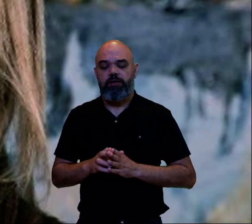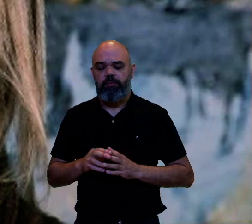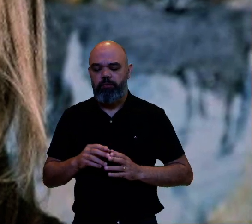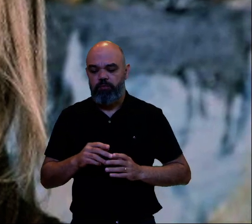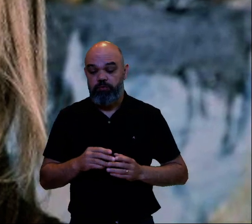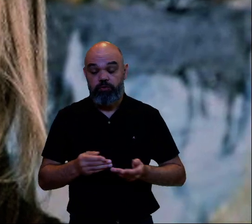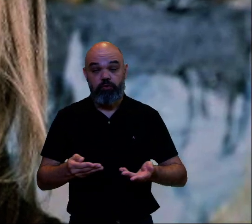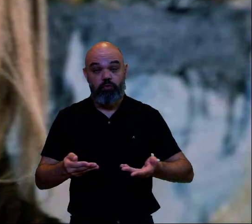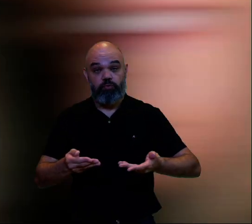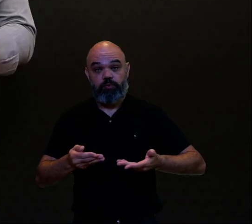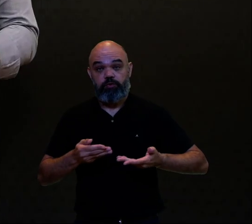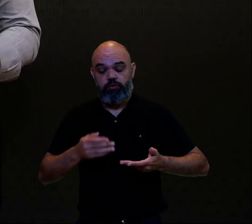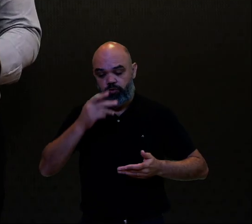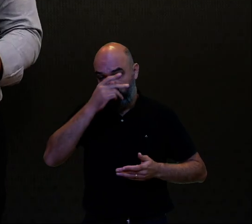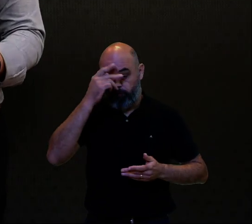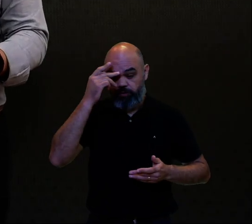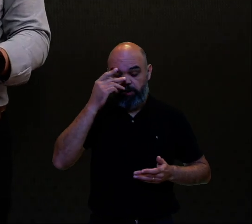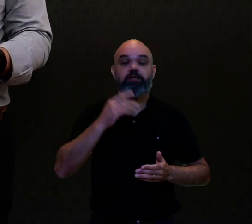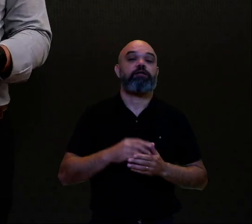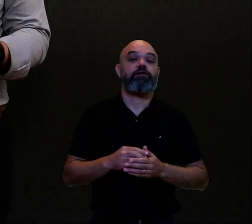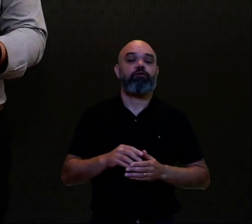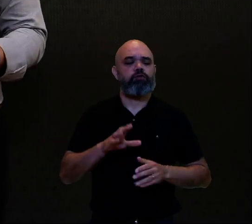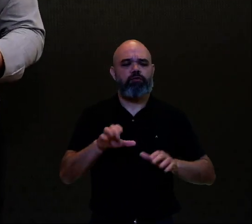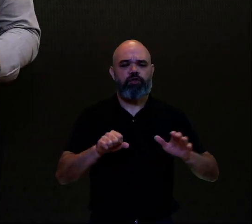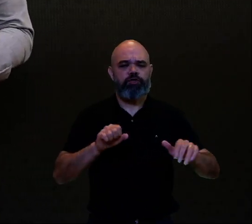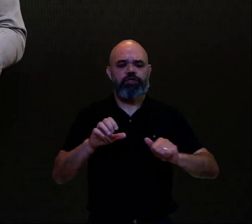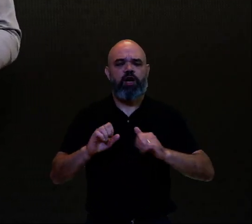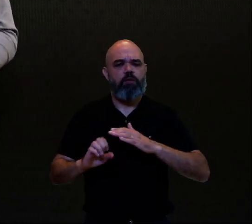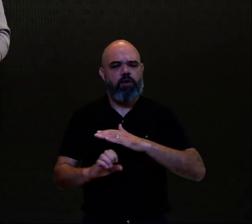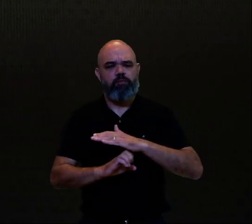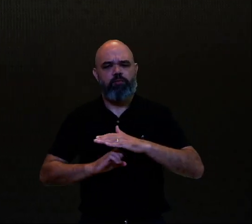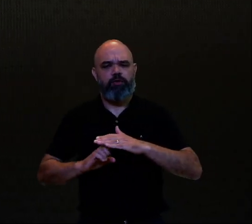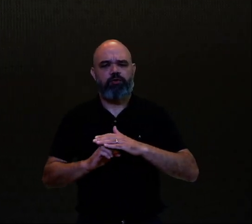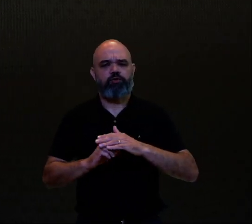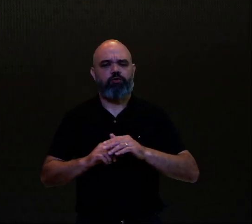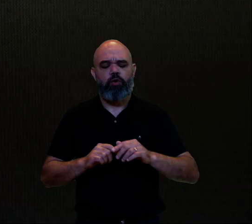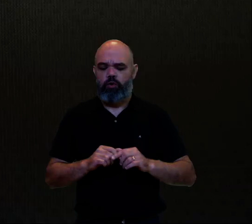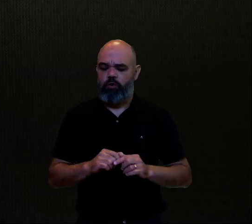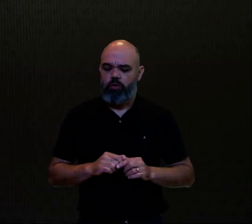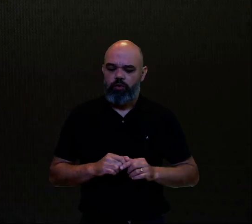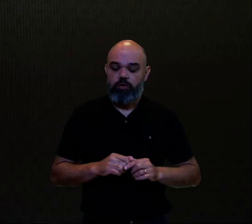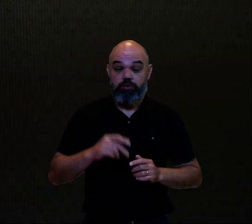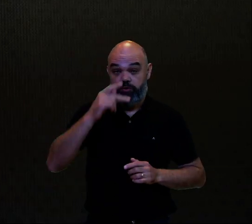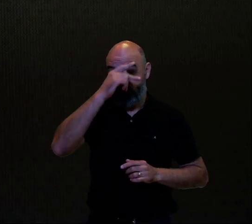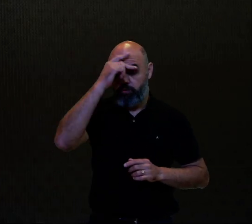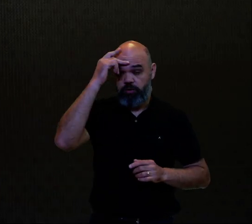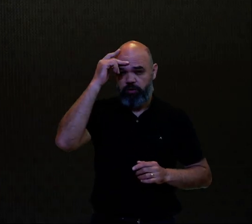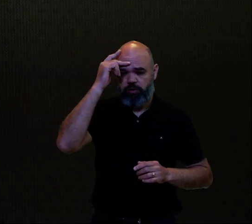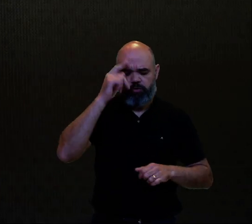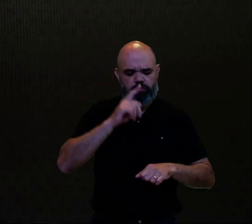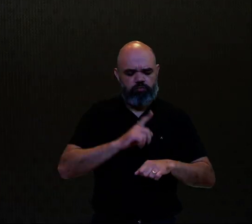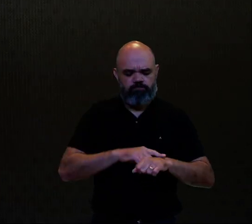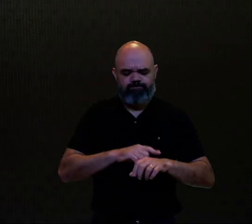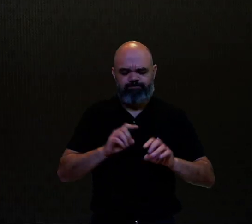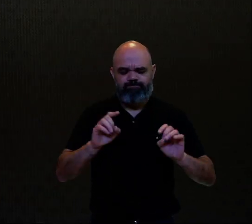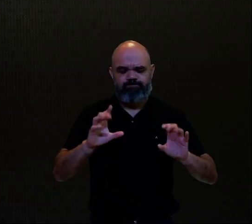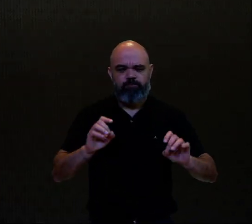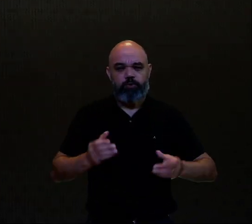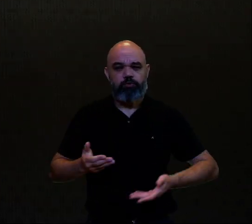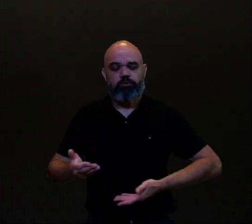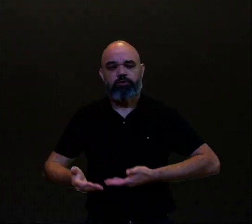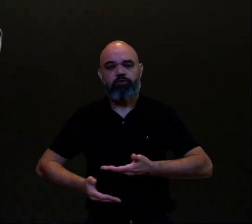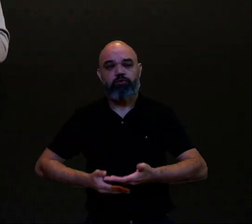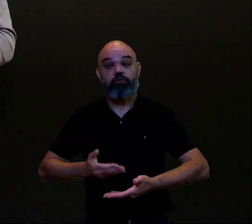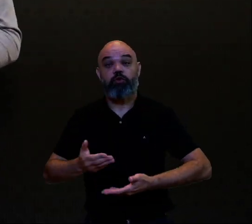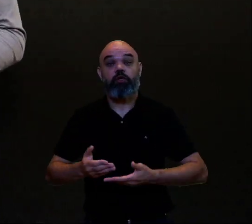os convidados e você vai trazer um pessoal, hein? Empresários, empreendedores, profissionais. É um tempo gostoso de network, mas também de